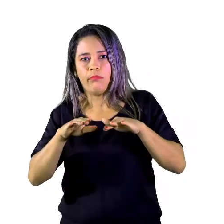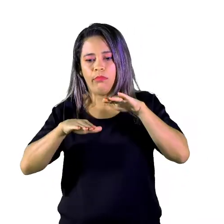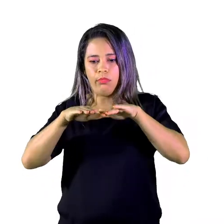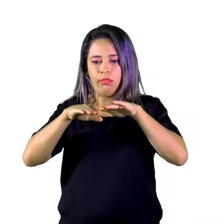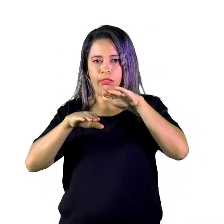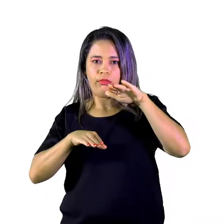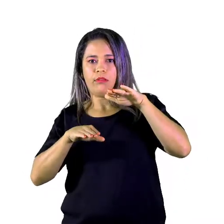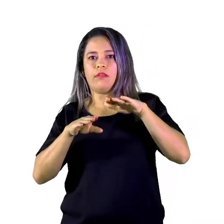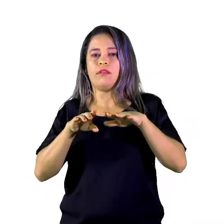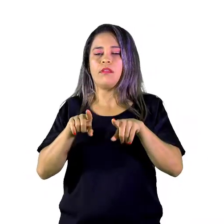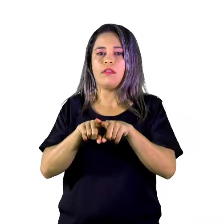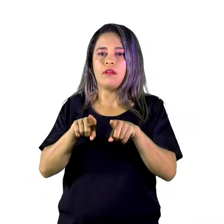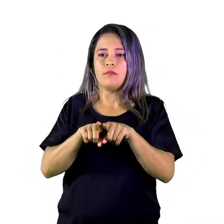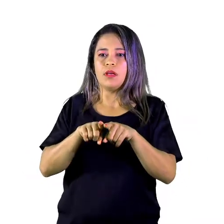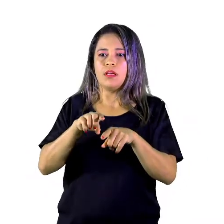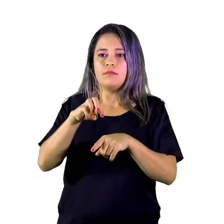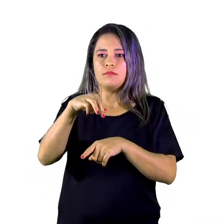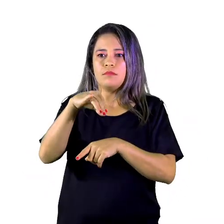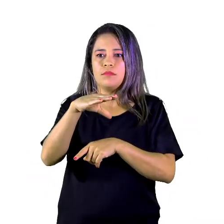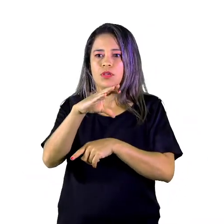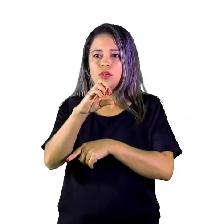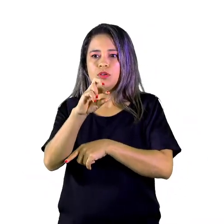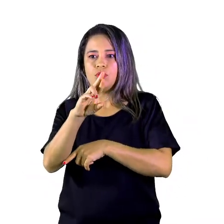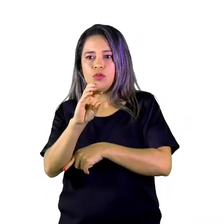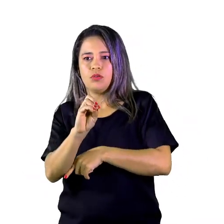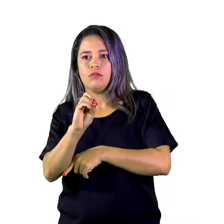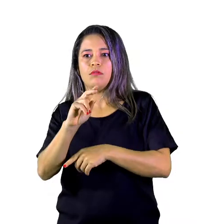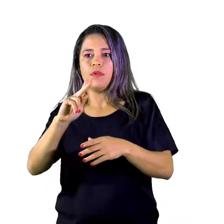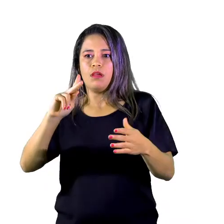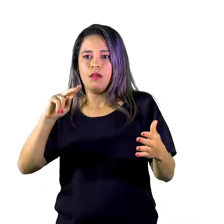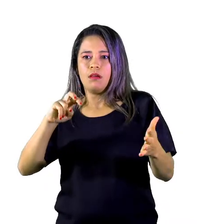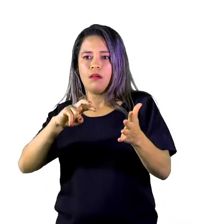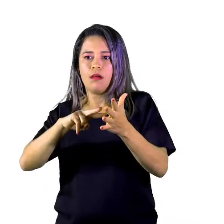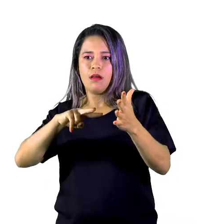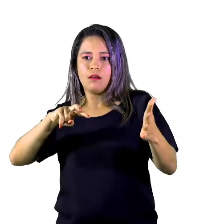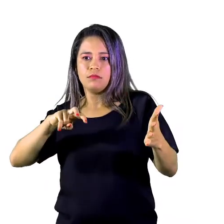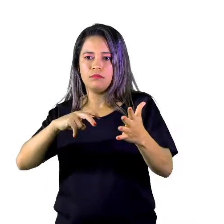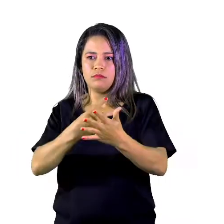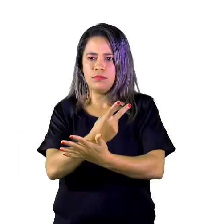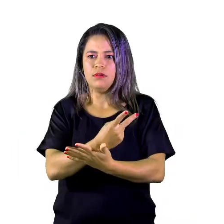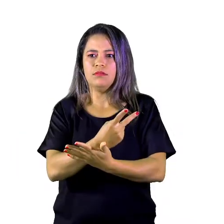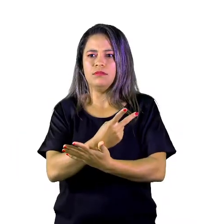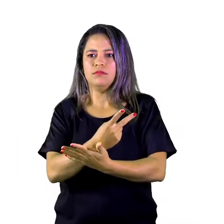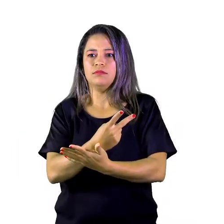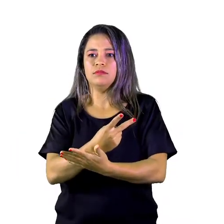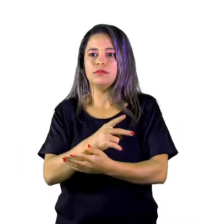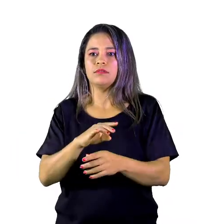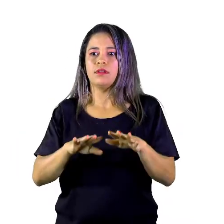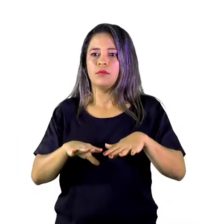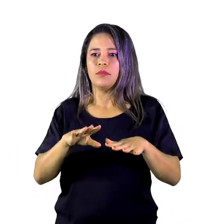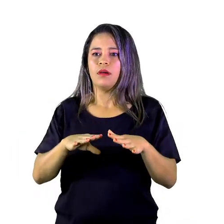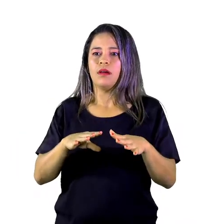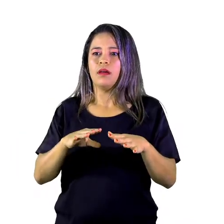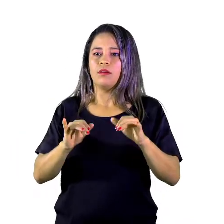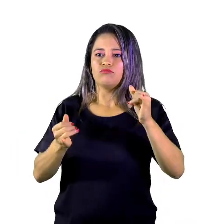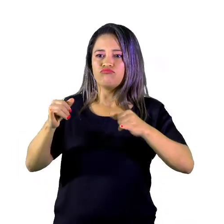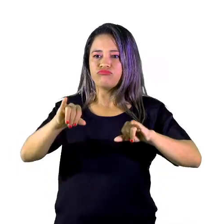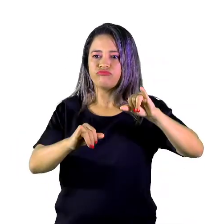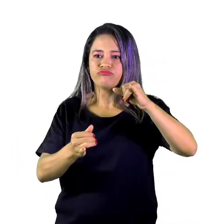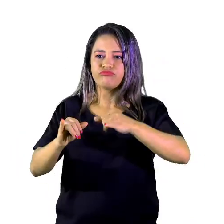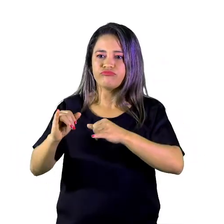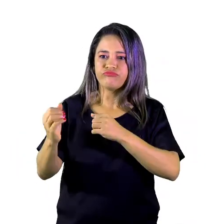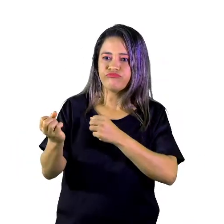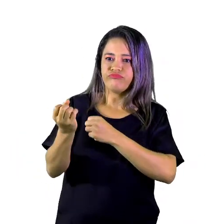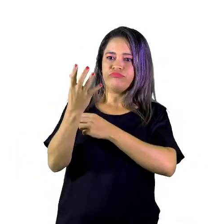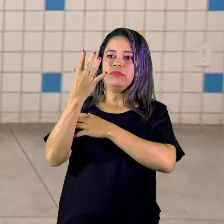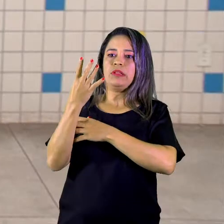doenças, micro-organismos, acidentes, exposição a agentes físicos ou químicos, distúrbios mentais